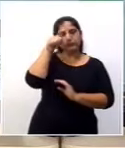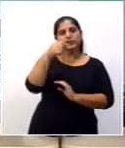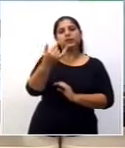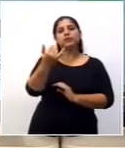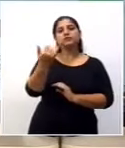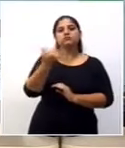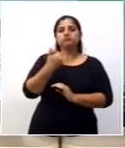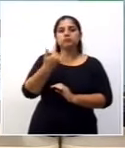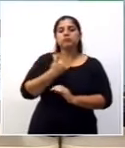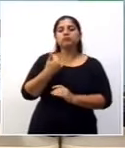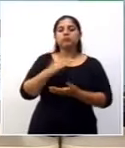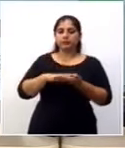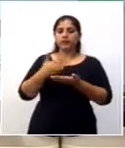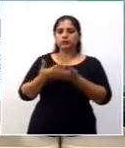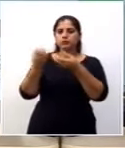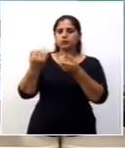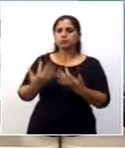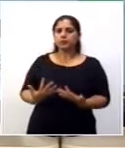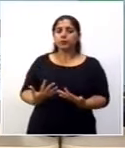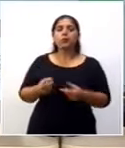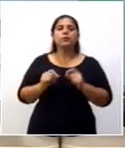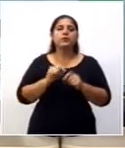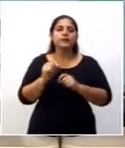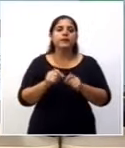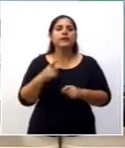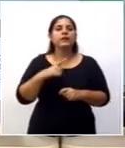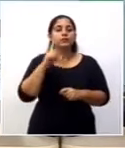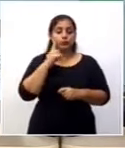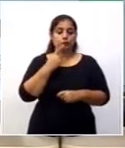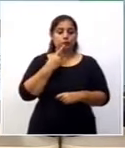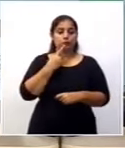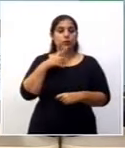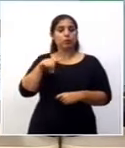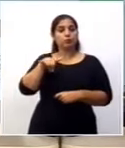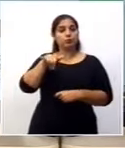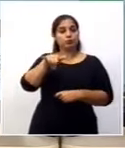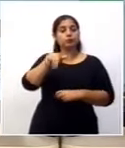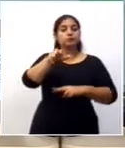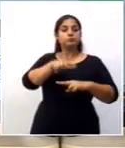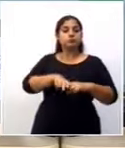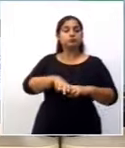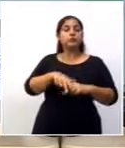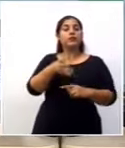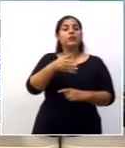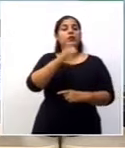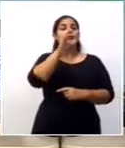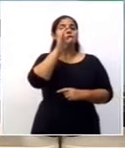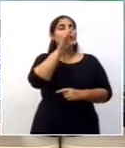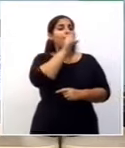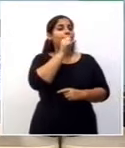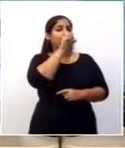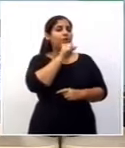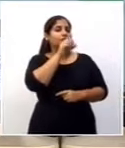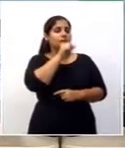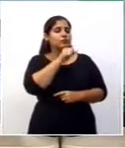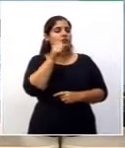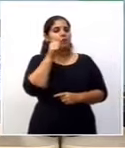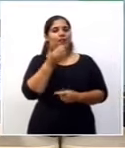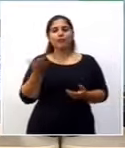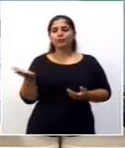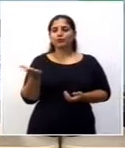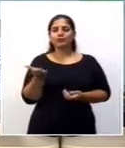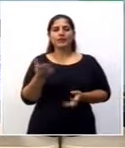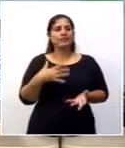gente, por meio do seu intérprete, que ele estava lá no avião, queria tomar um suco de laranja lá, né? A comissária